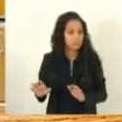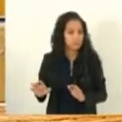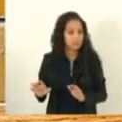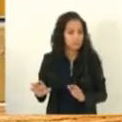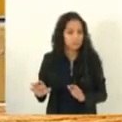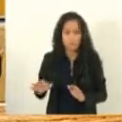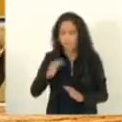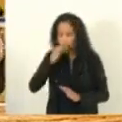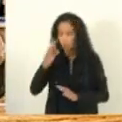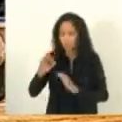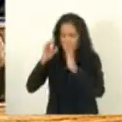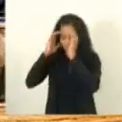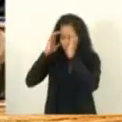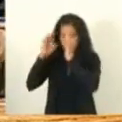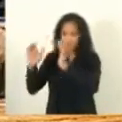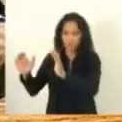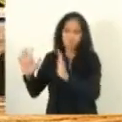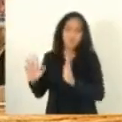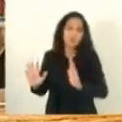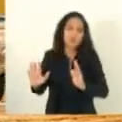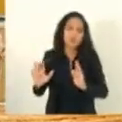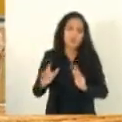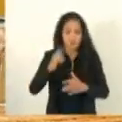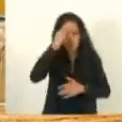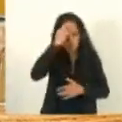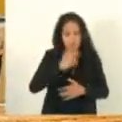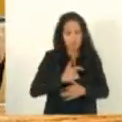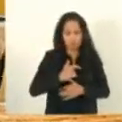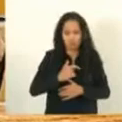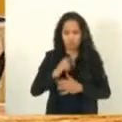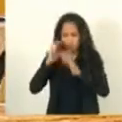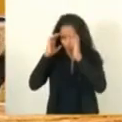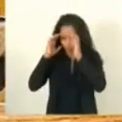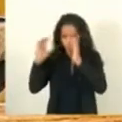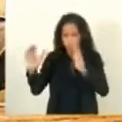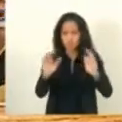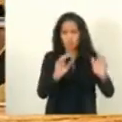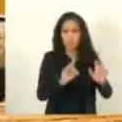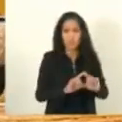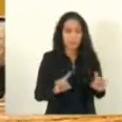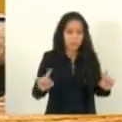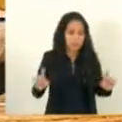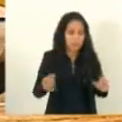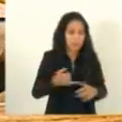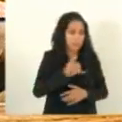seu ponto de vista. Como deputado estadual, respeito. Mas